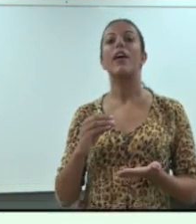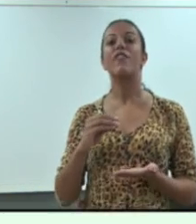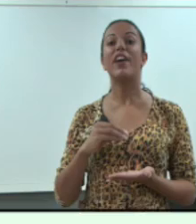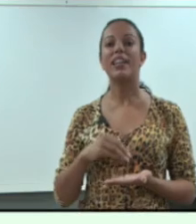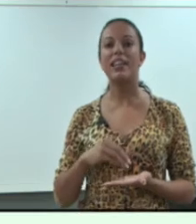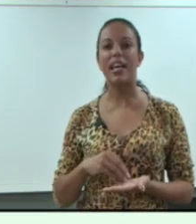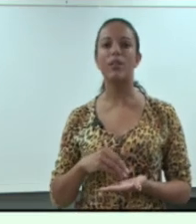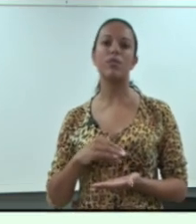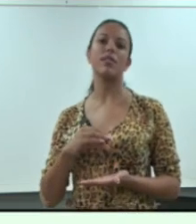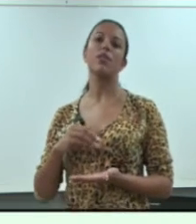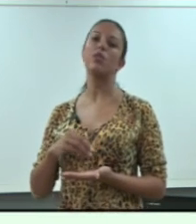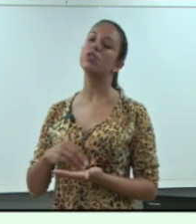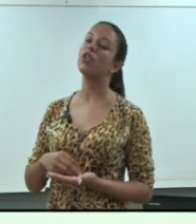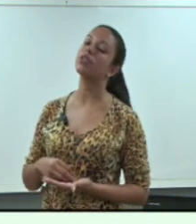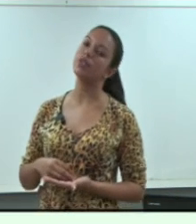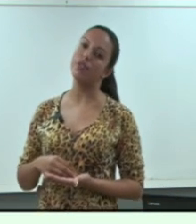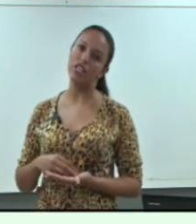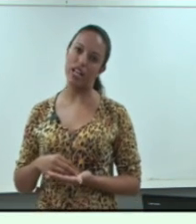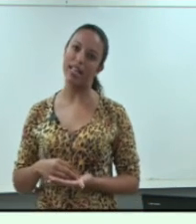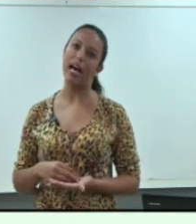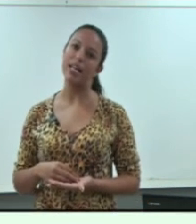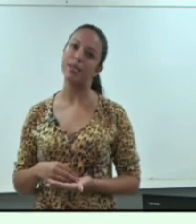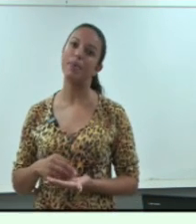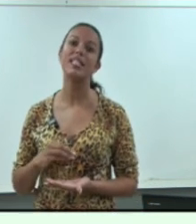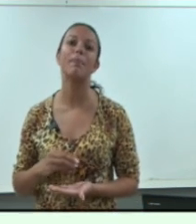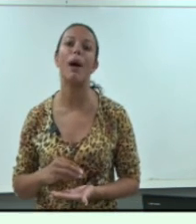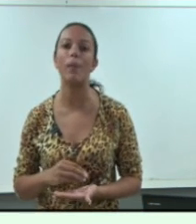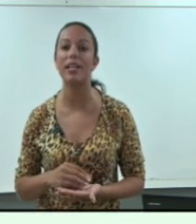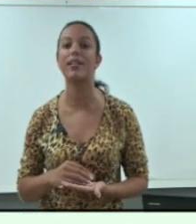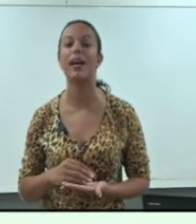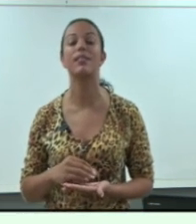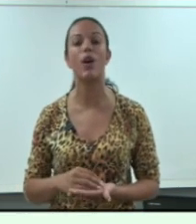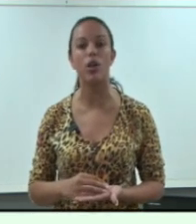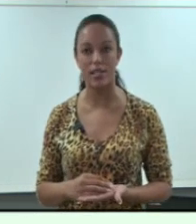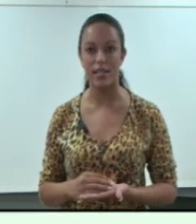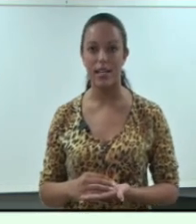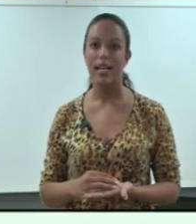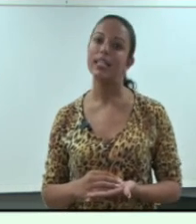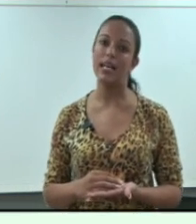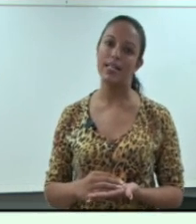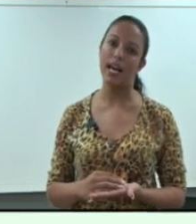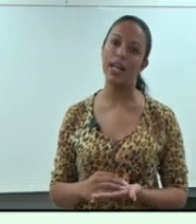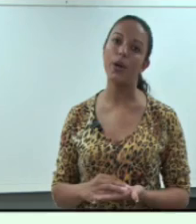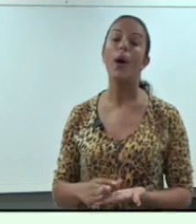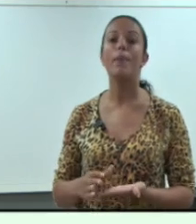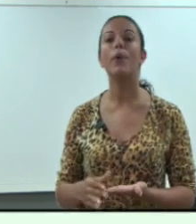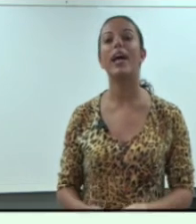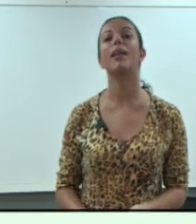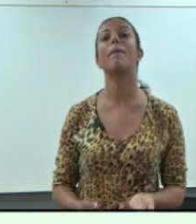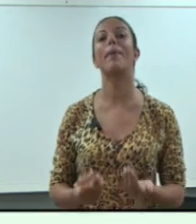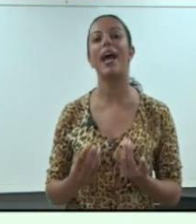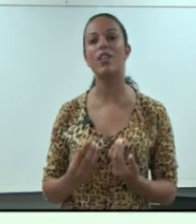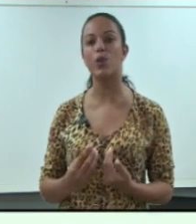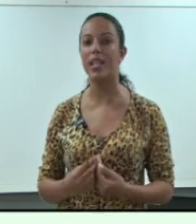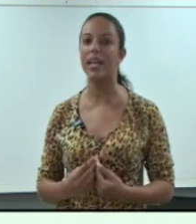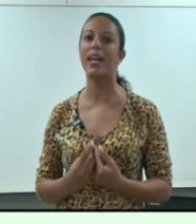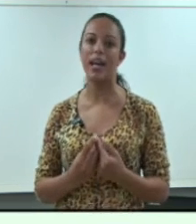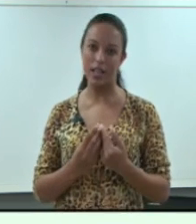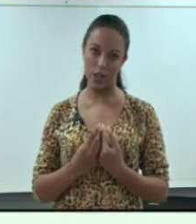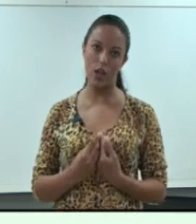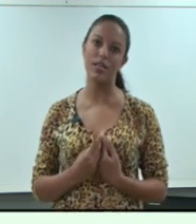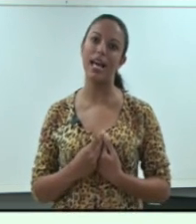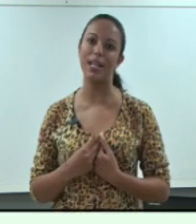agrotóxicos venenos nos nossos vegetais principalmente nas hortas dá certo porque ele